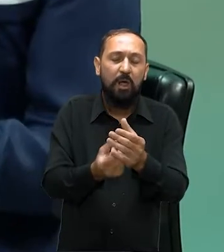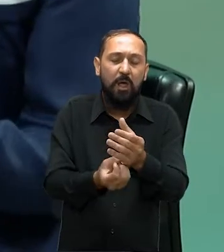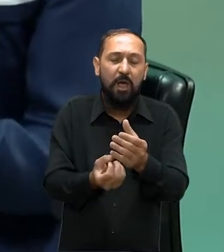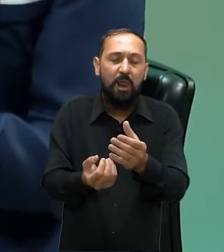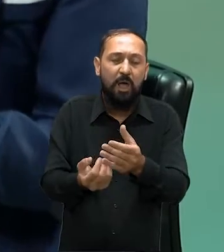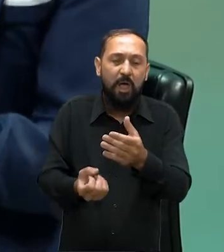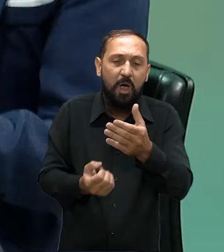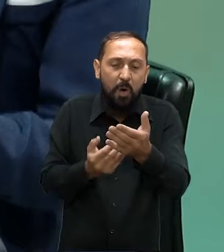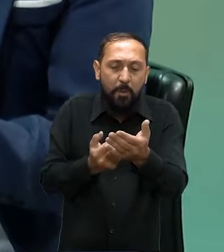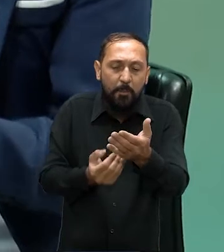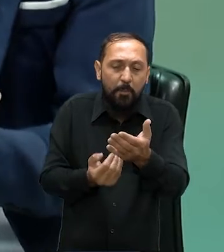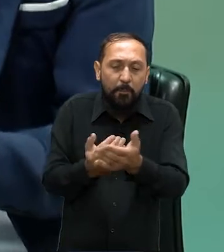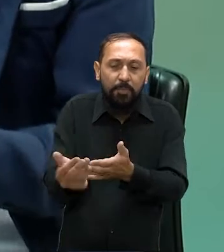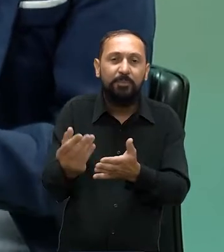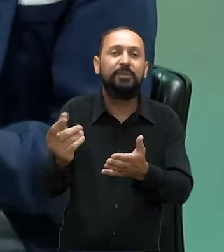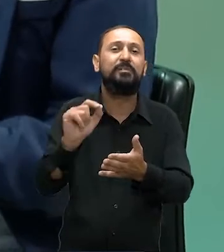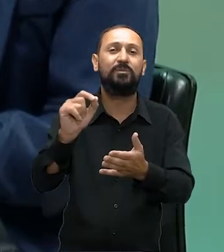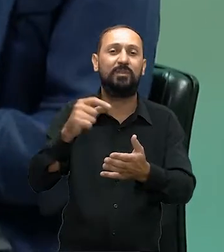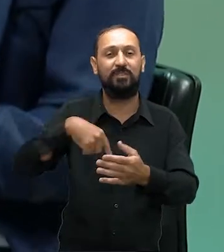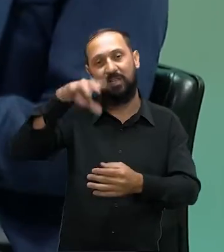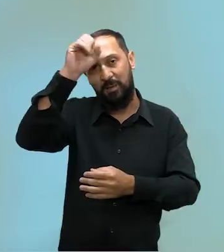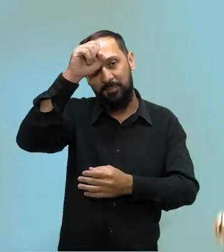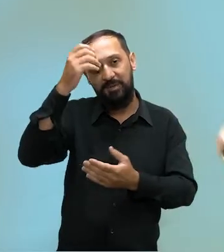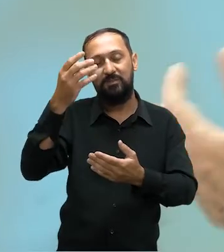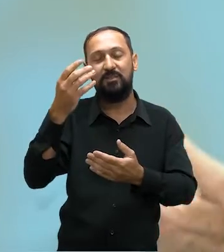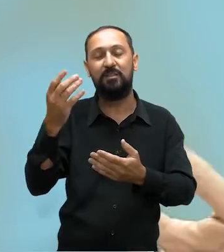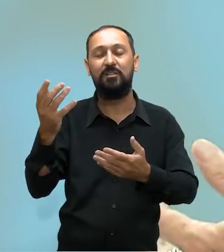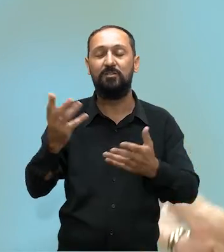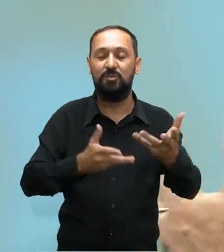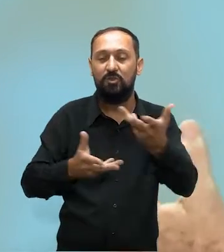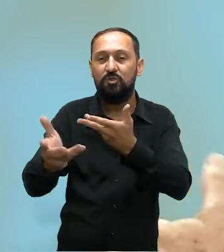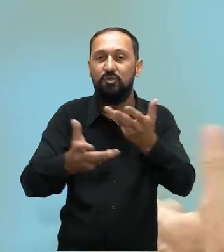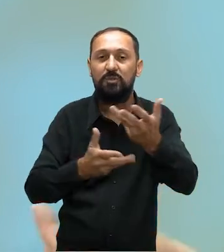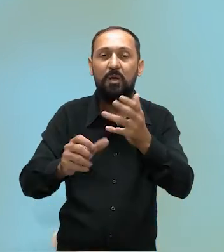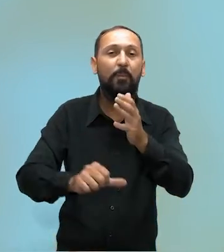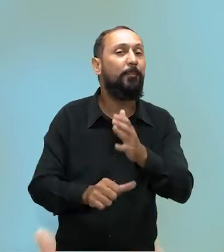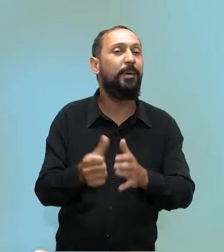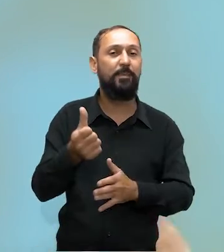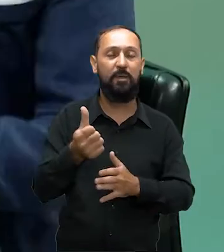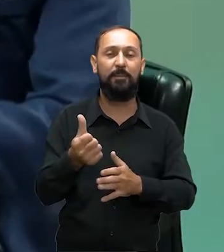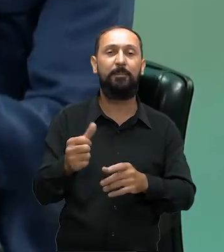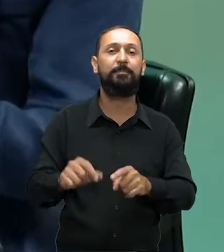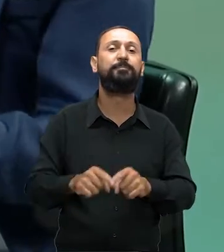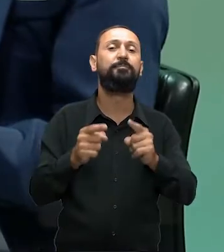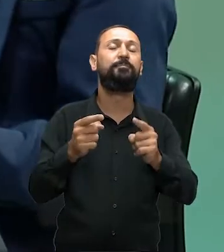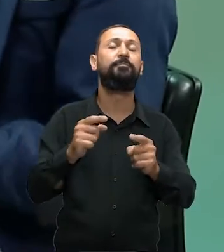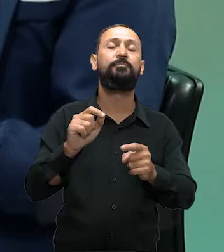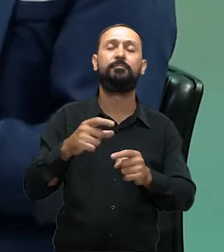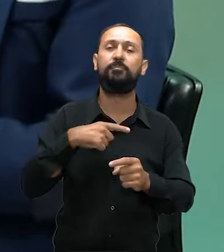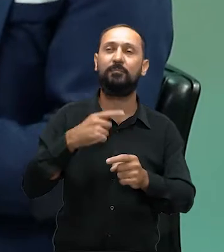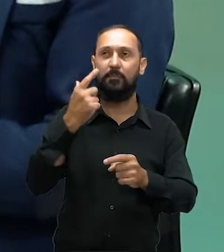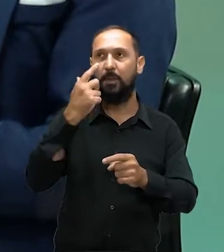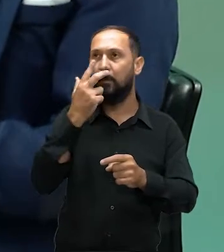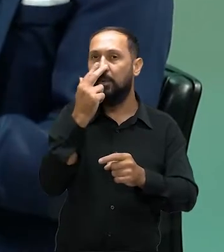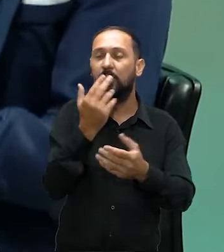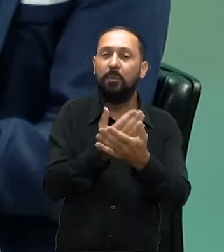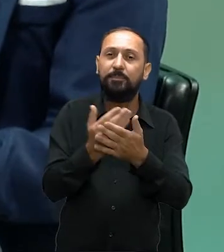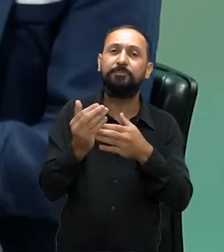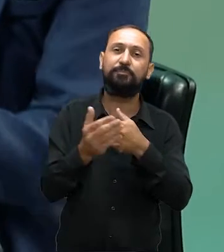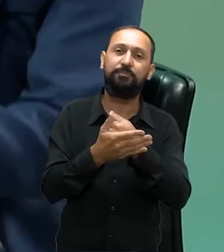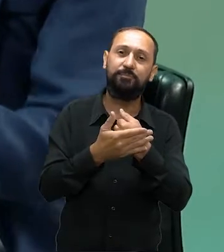berço nosso, onde você aprende a escola. Mas, é a primeira forma de socialização. Exatamente. Mas recebe geralmente assim